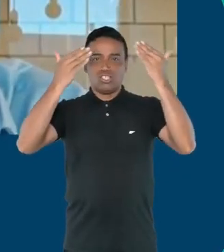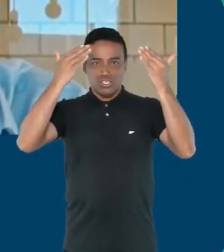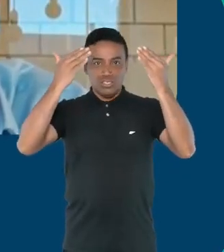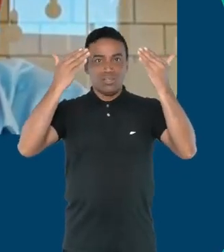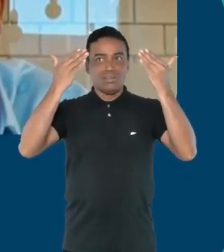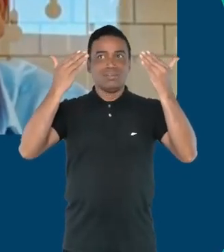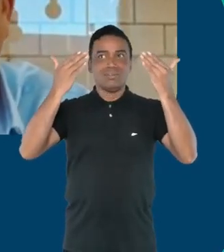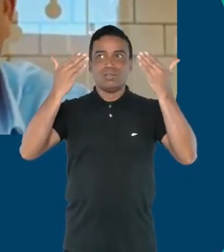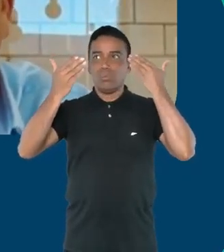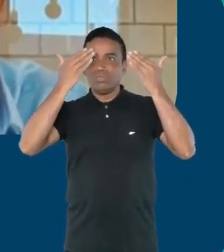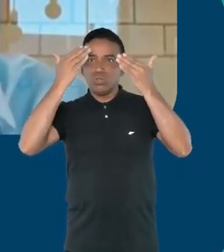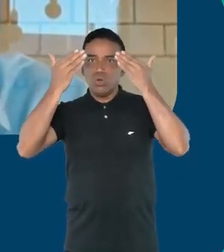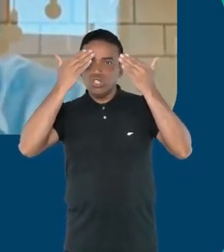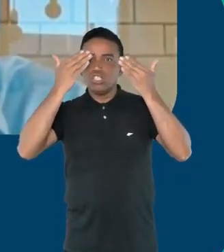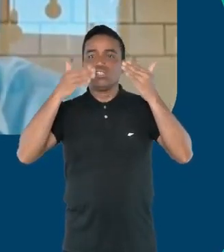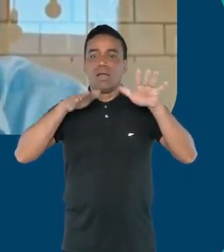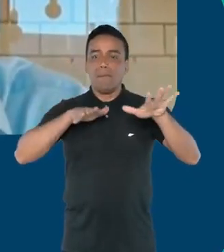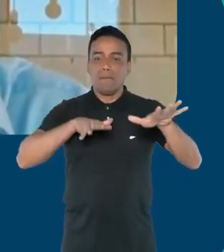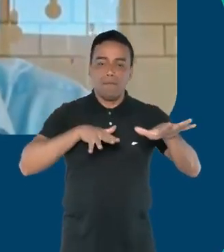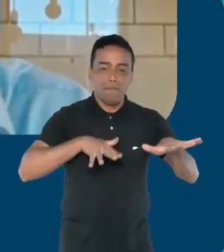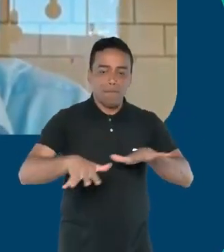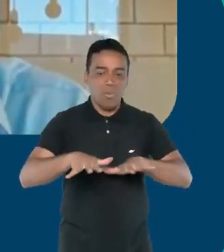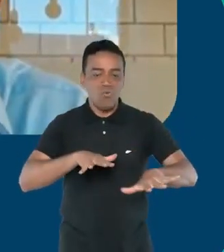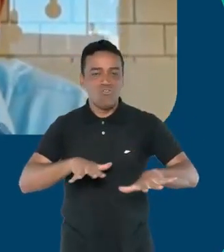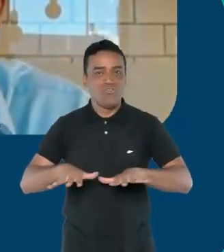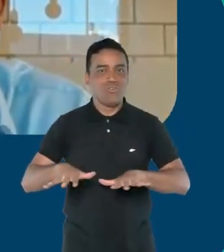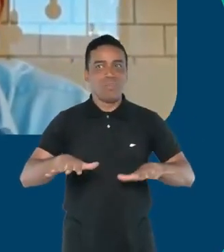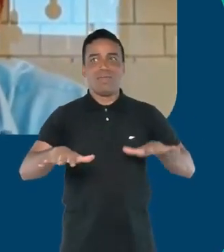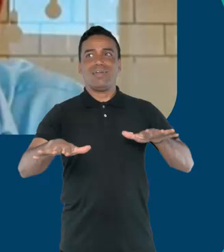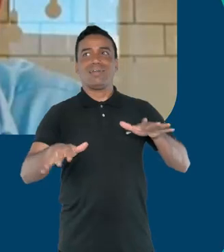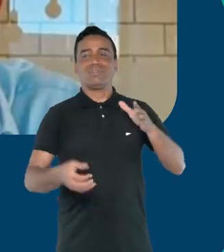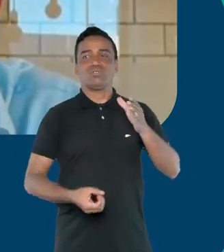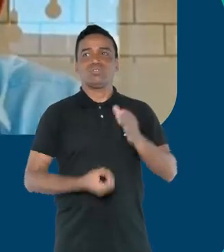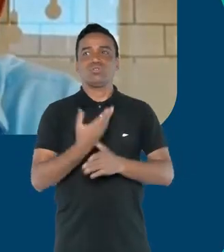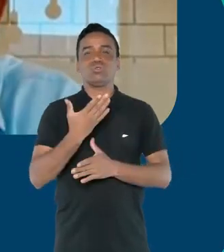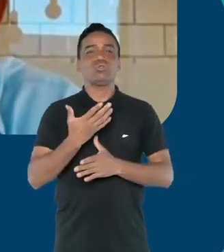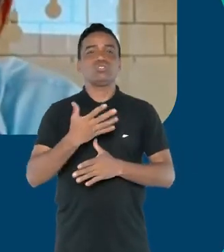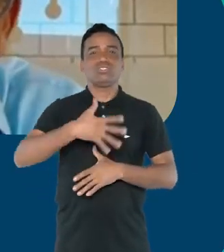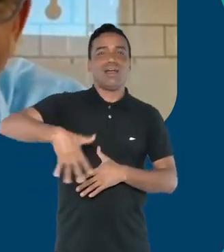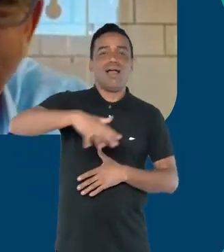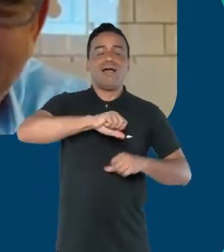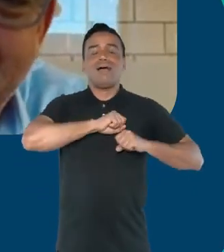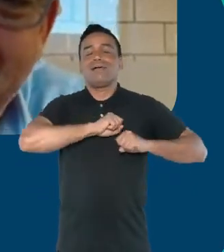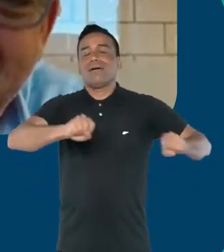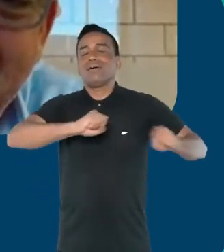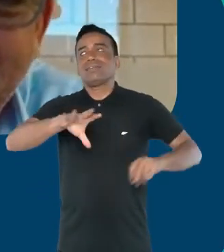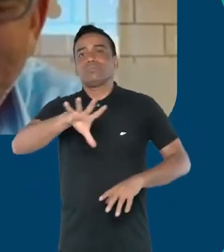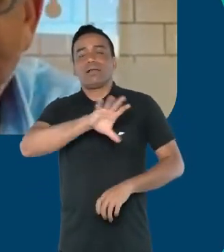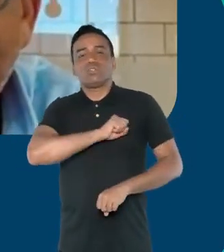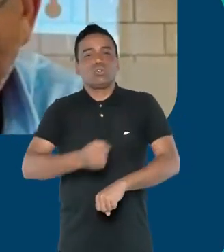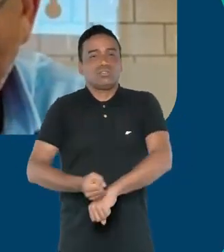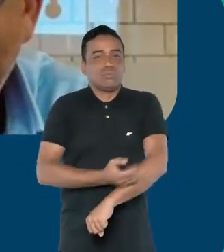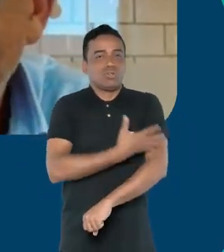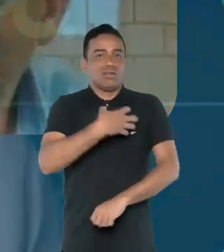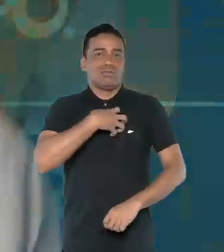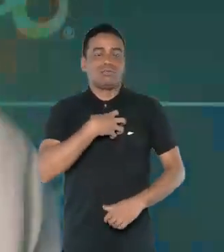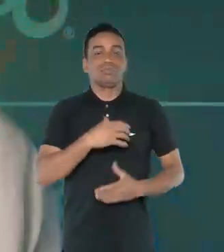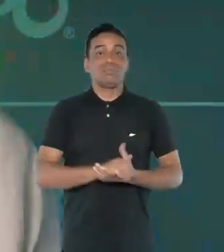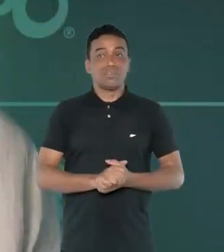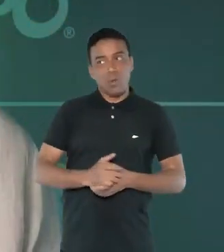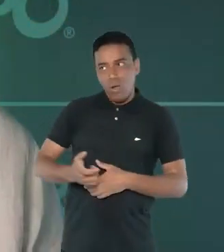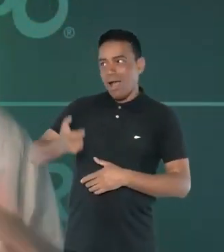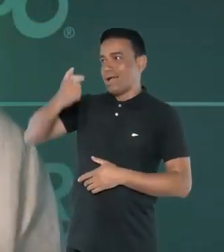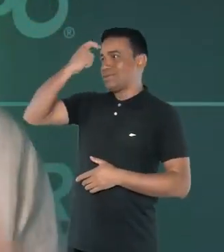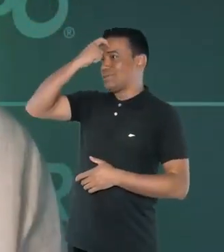é ali movimentada pelas paixões. E razão e